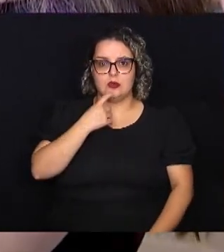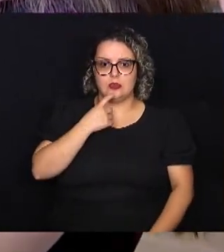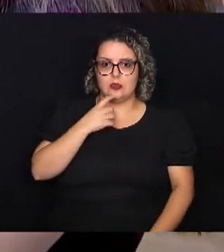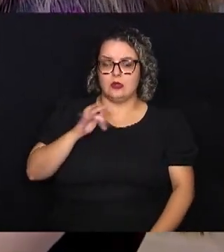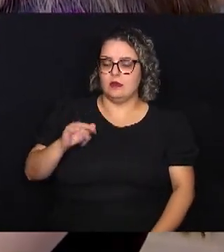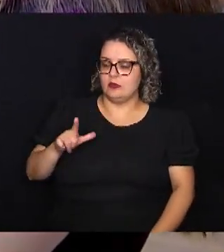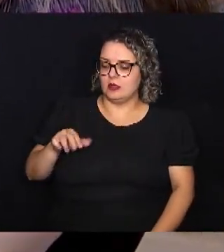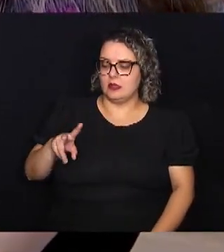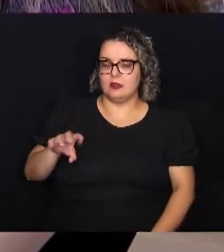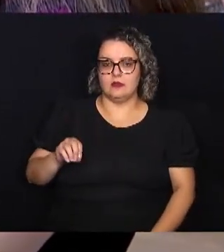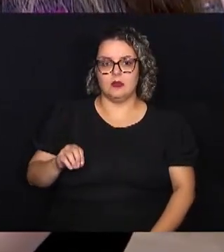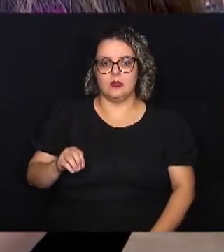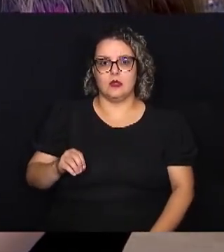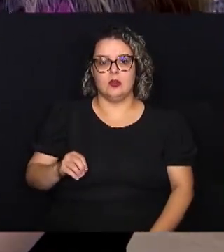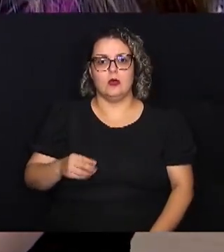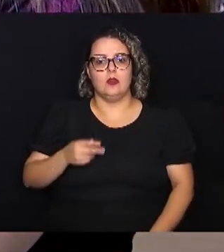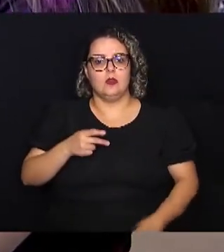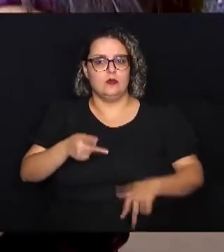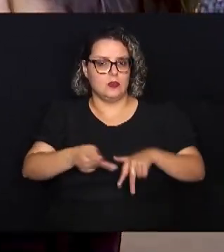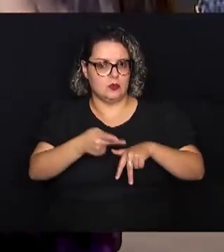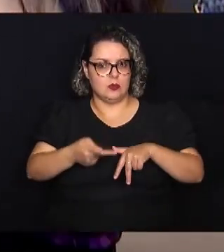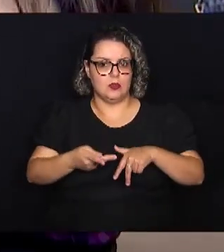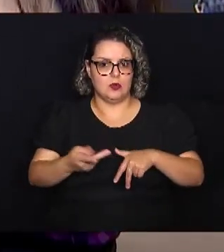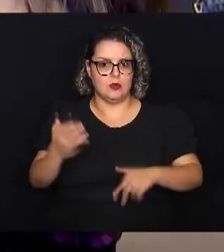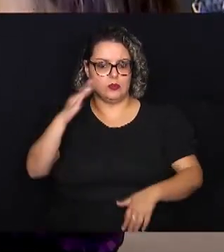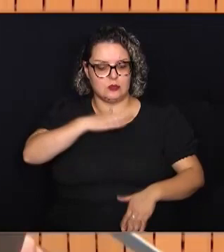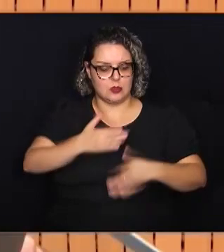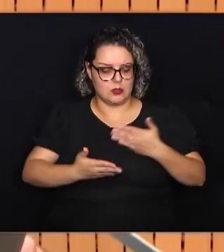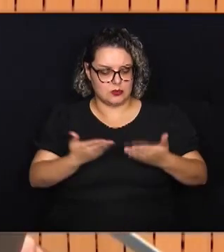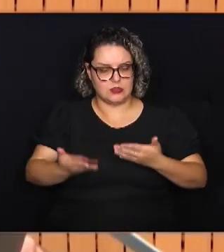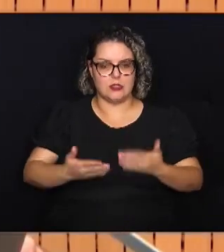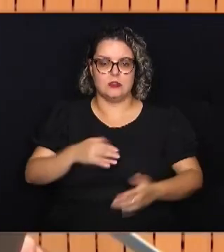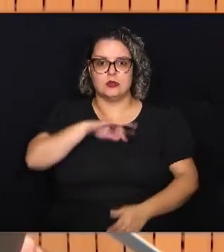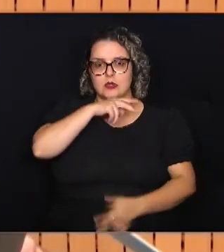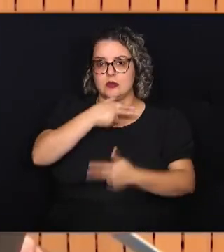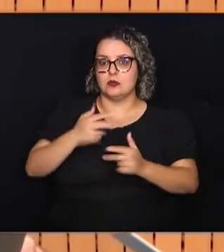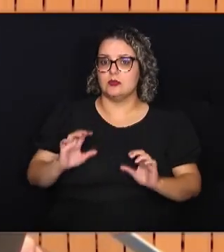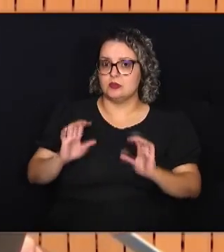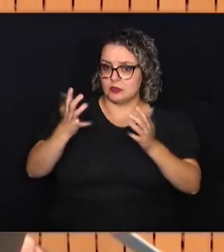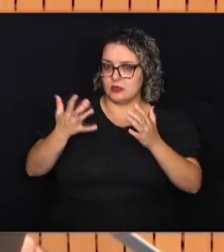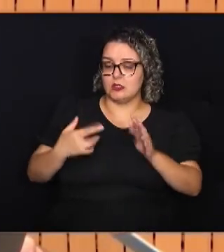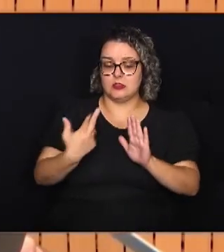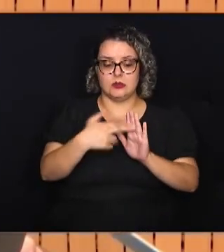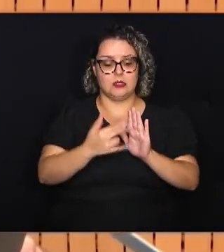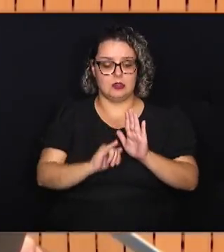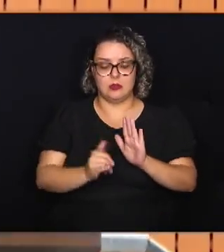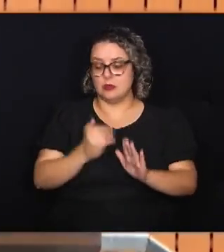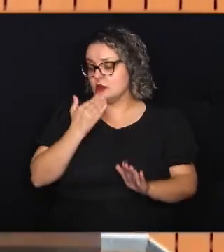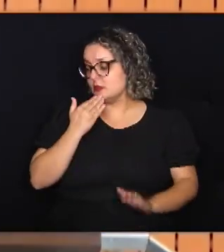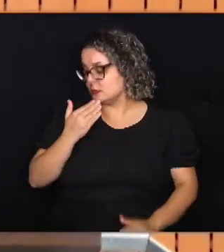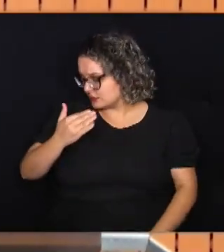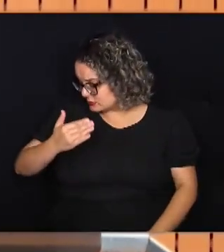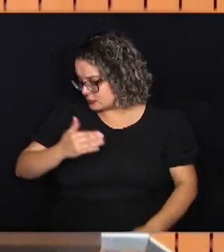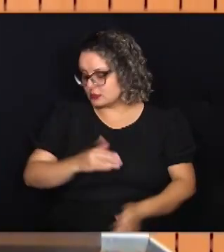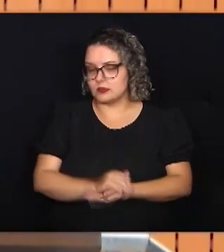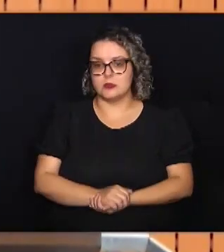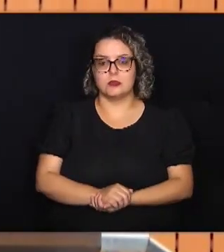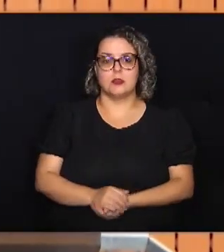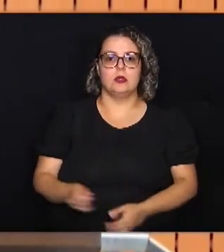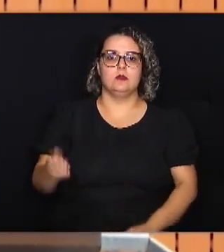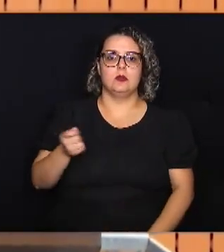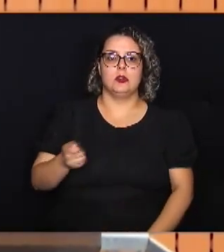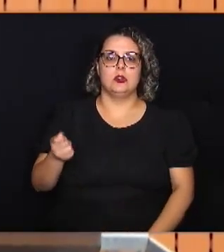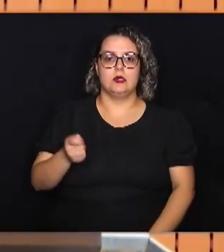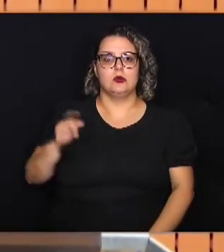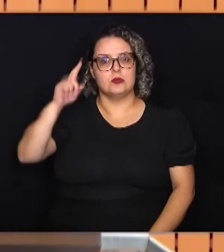sobre maus tratos aos animais durante os eventos no município. Esse relatório foi solicitado pela associação no dia